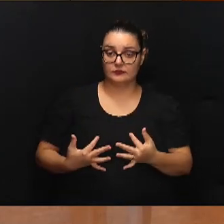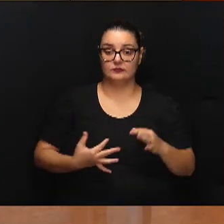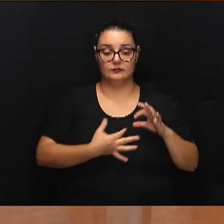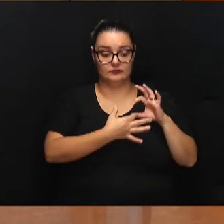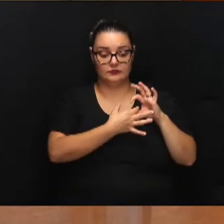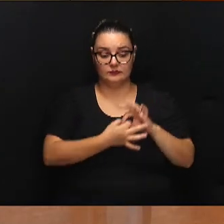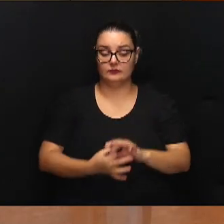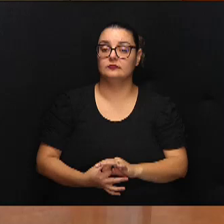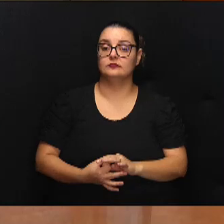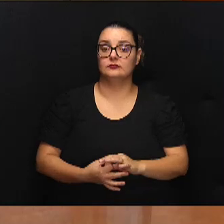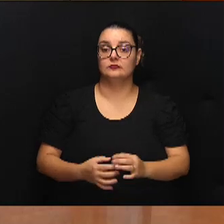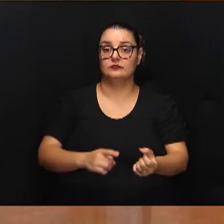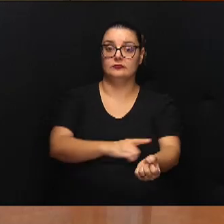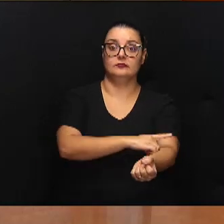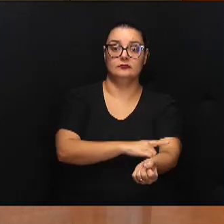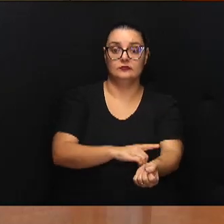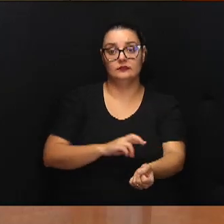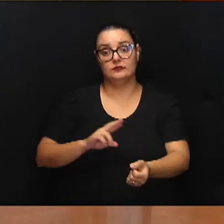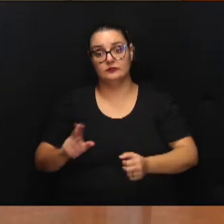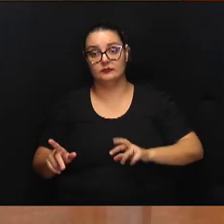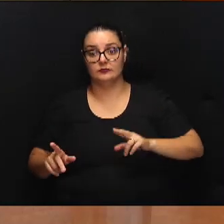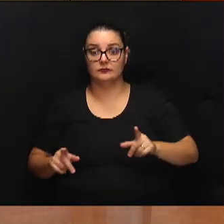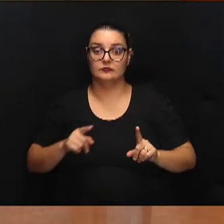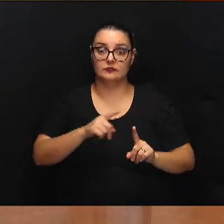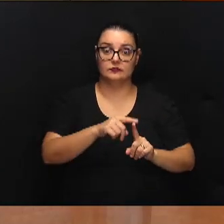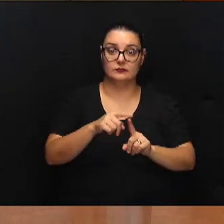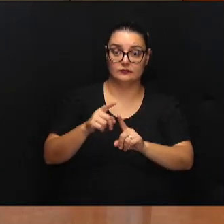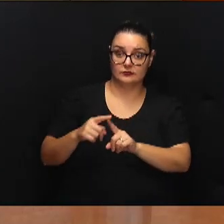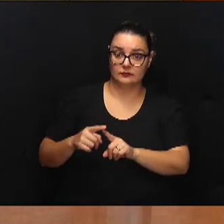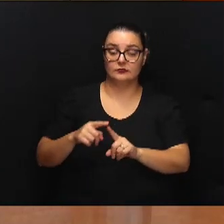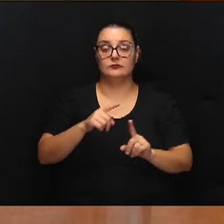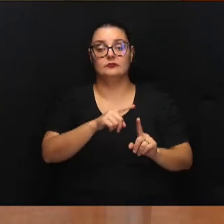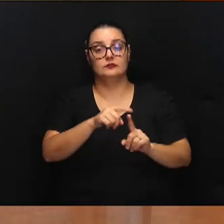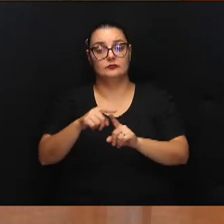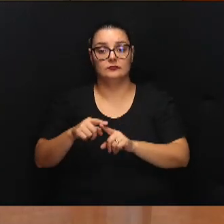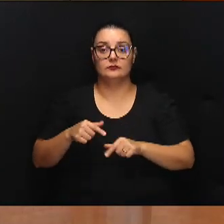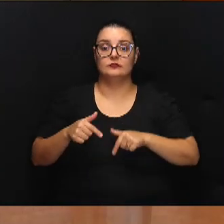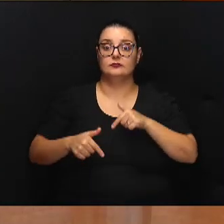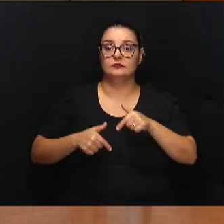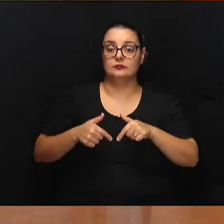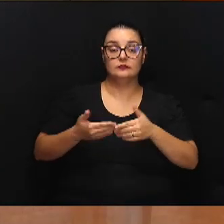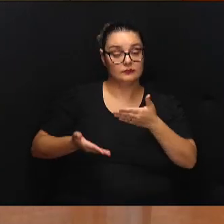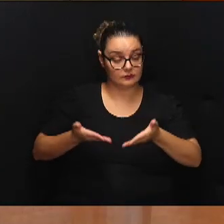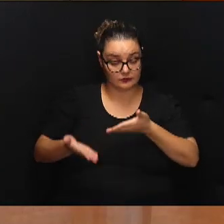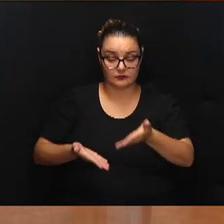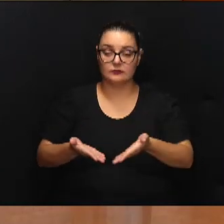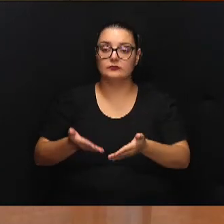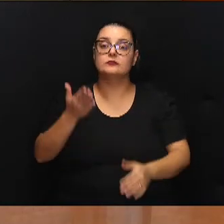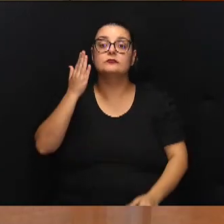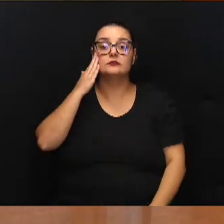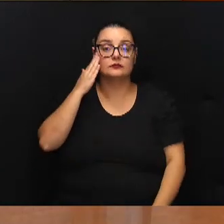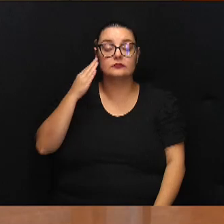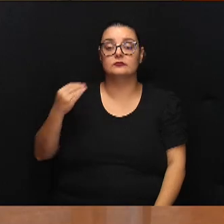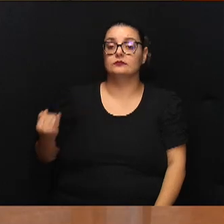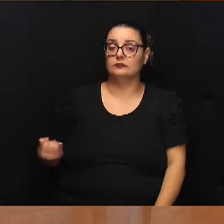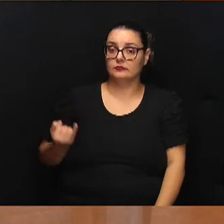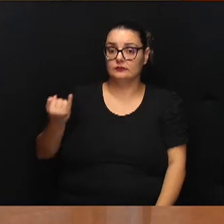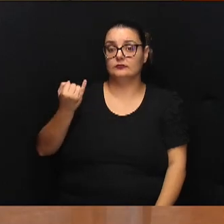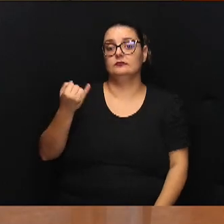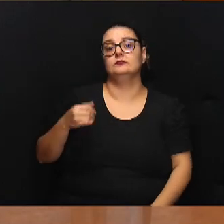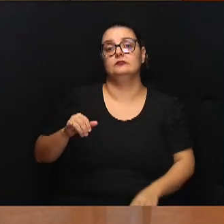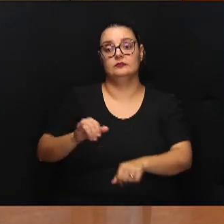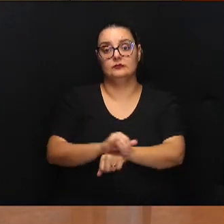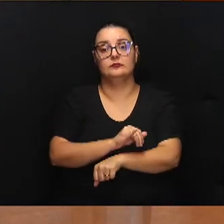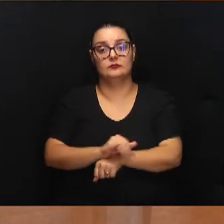do diabetes, a diferença dos tipos de diabetes, os tipos de tratamento, para a gente entender a importância das ferramentas